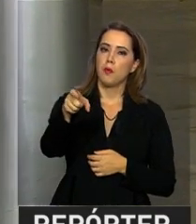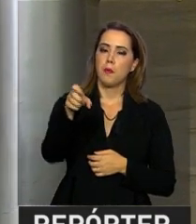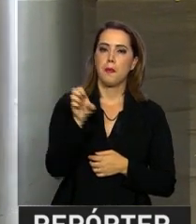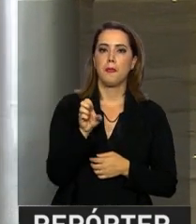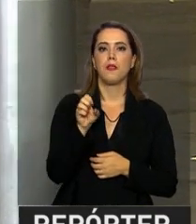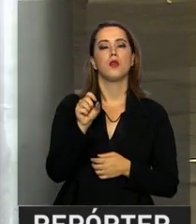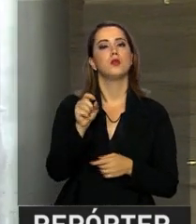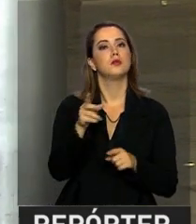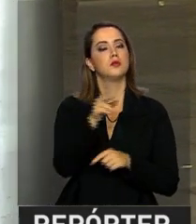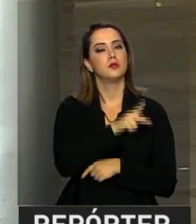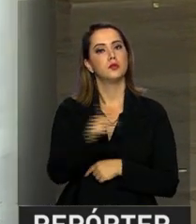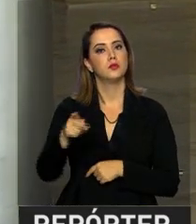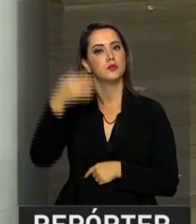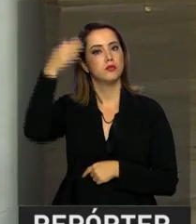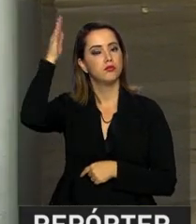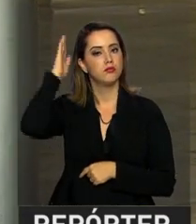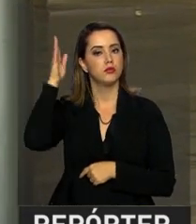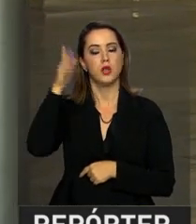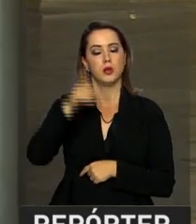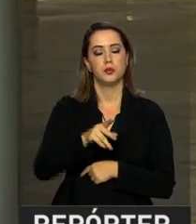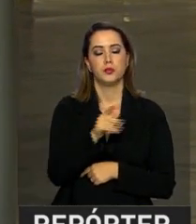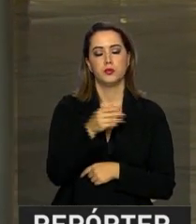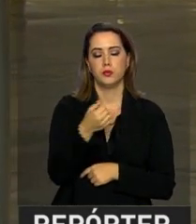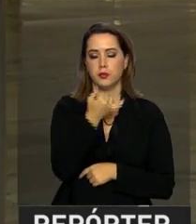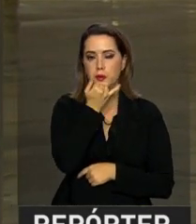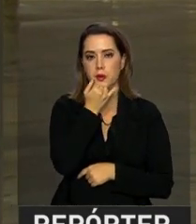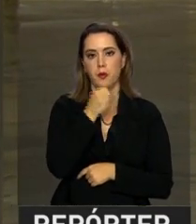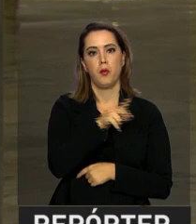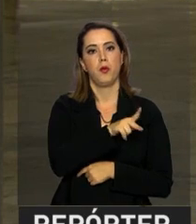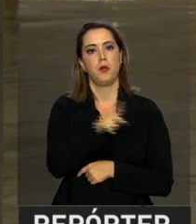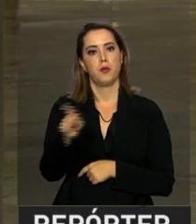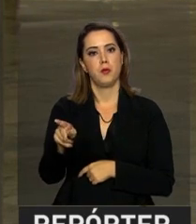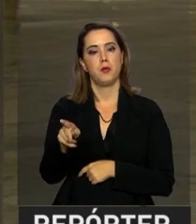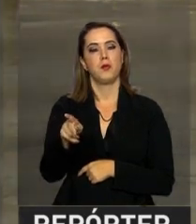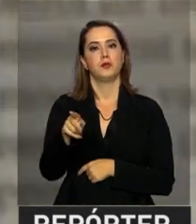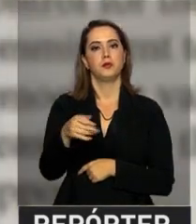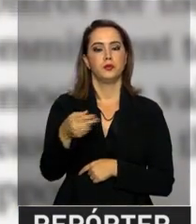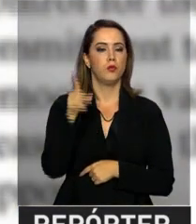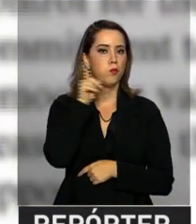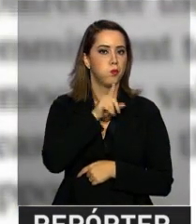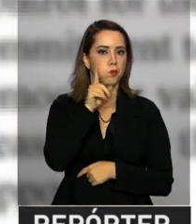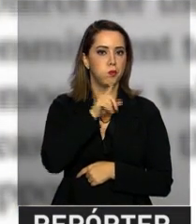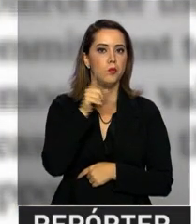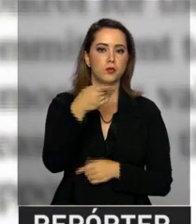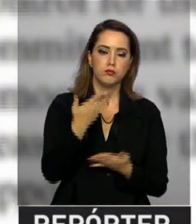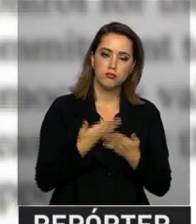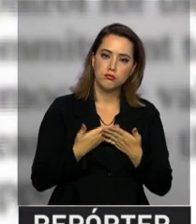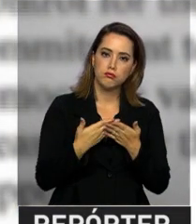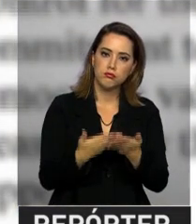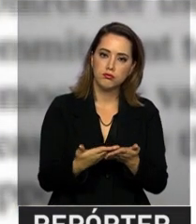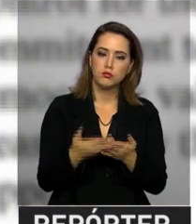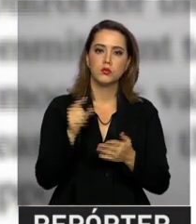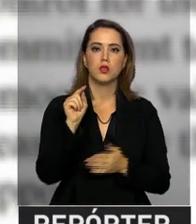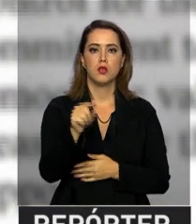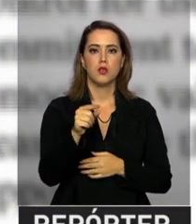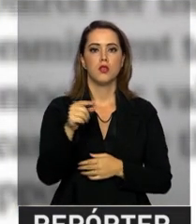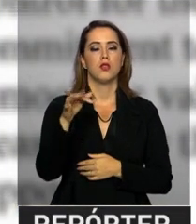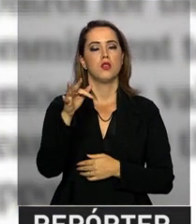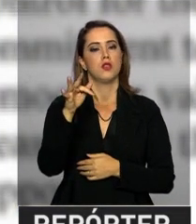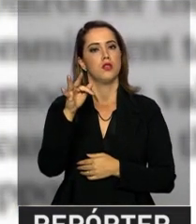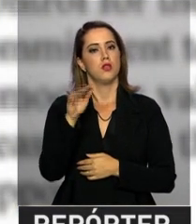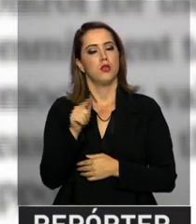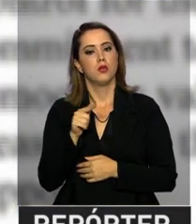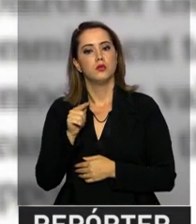jir Carter manifestou apoio por meio da fundação que leva seu nome ao ministro da Transparência fiscalização e